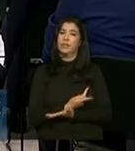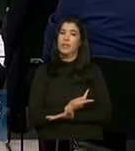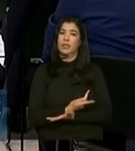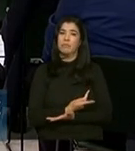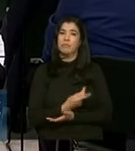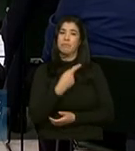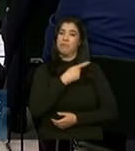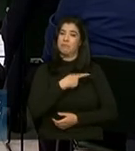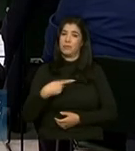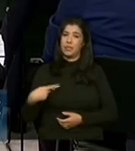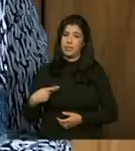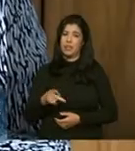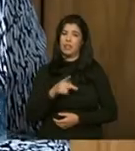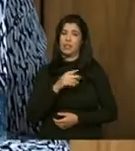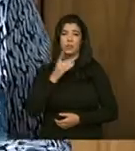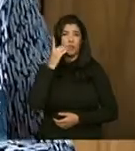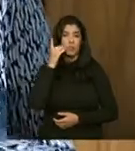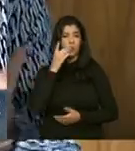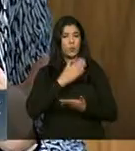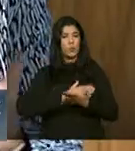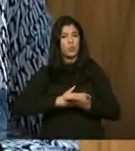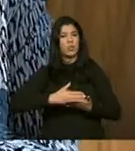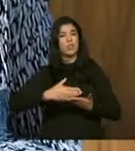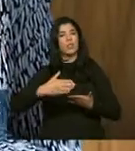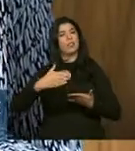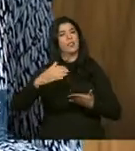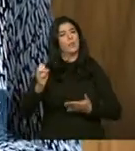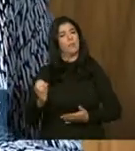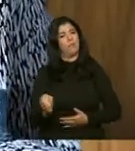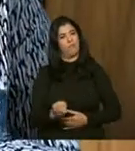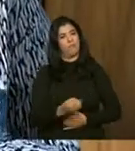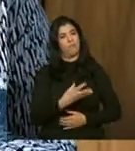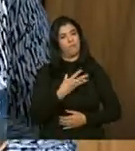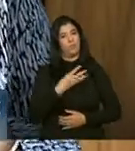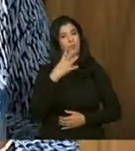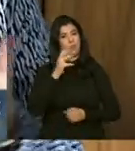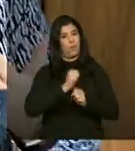nossa presidenta vai iniciar um novo mandato,